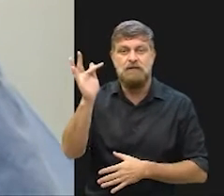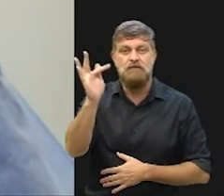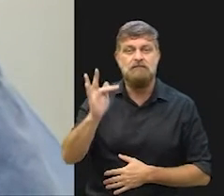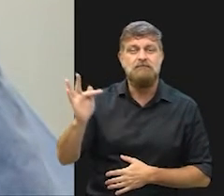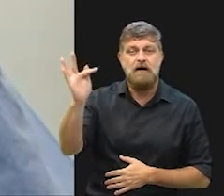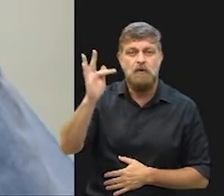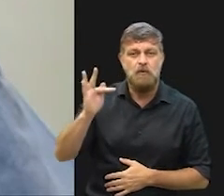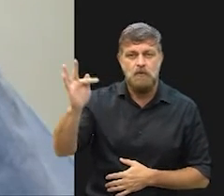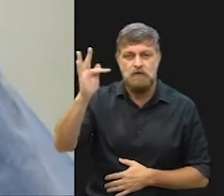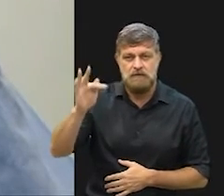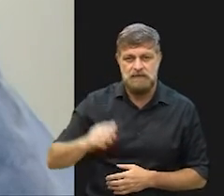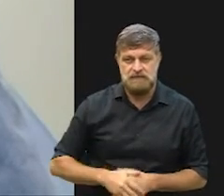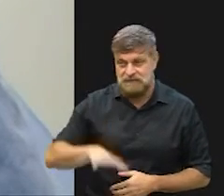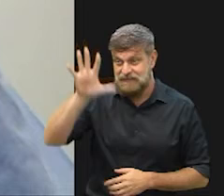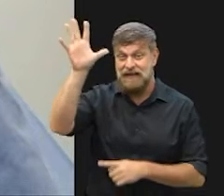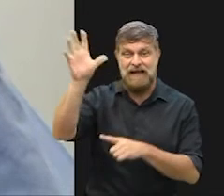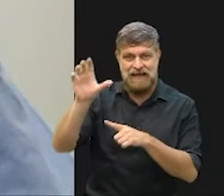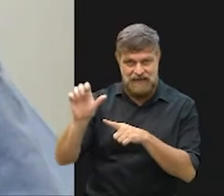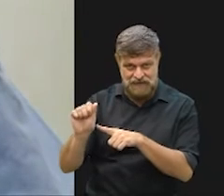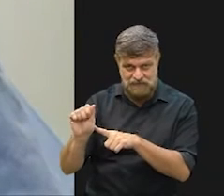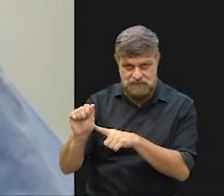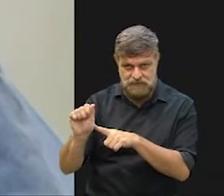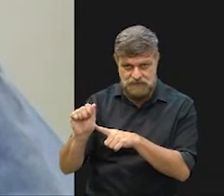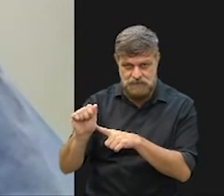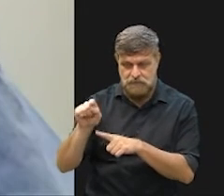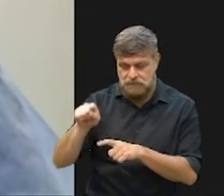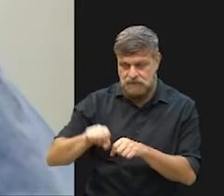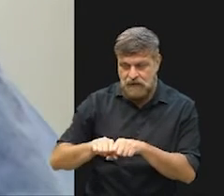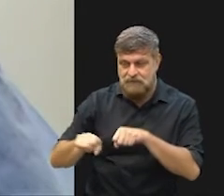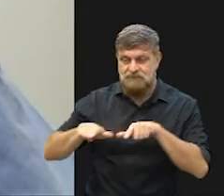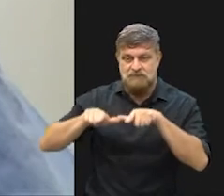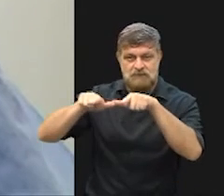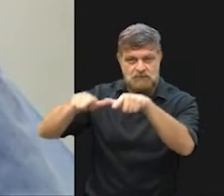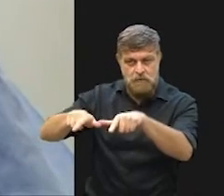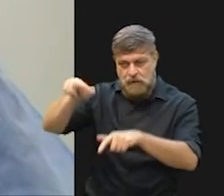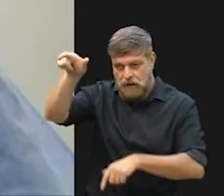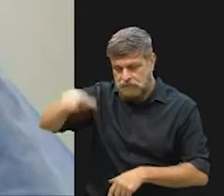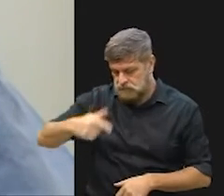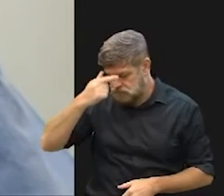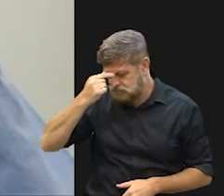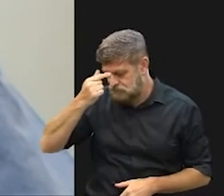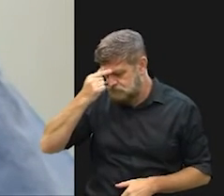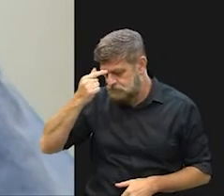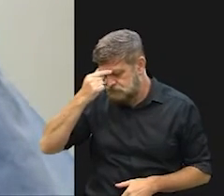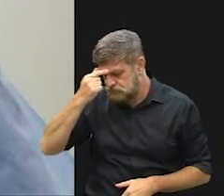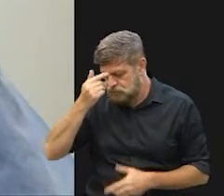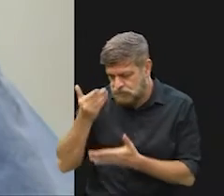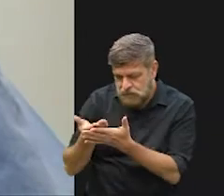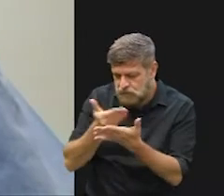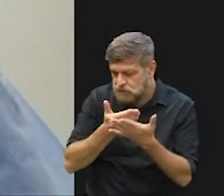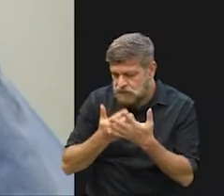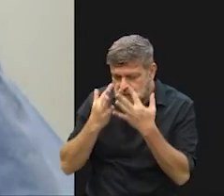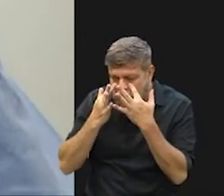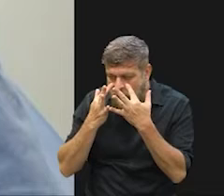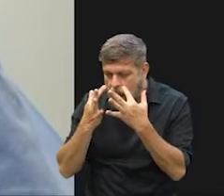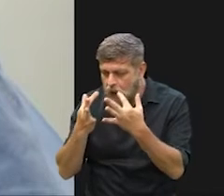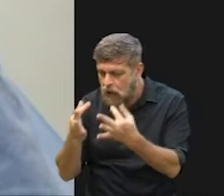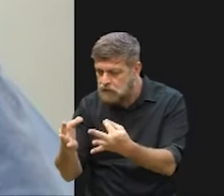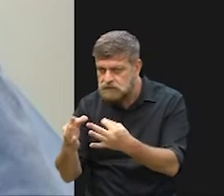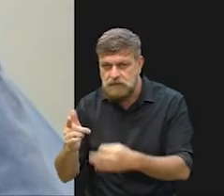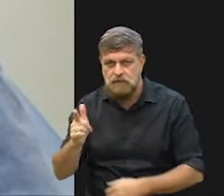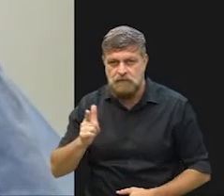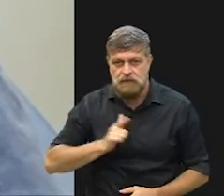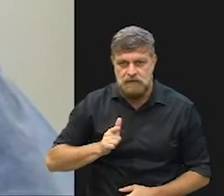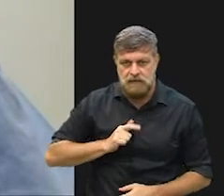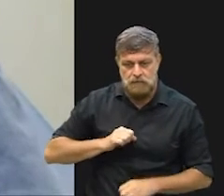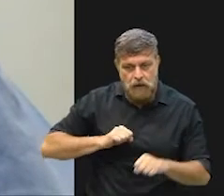faculdades na África, né, para formar pessoas nesse tipo de atenção. Então,